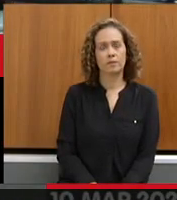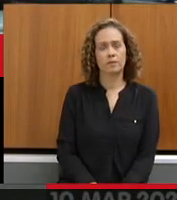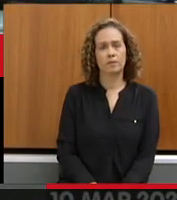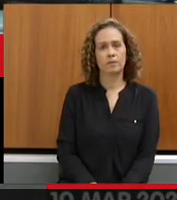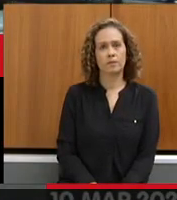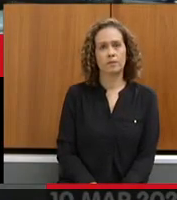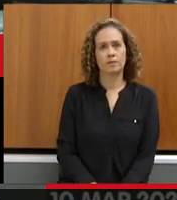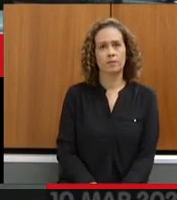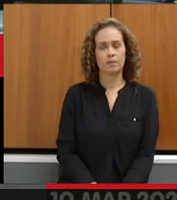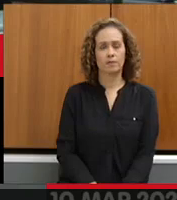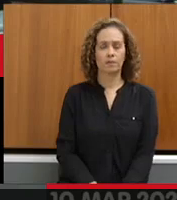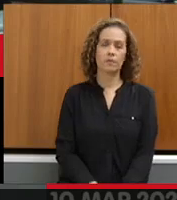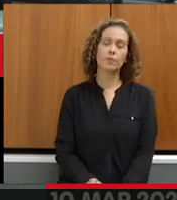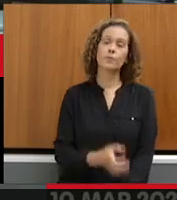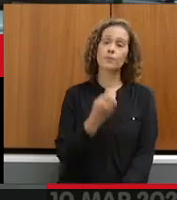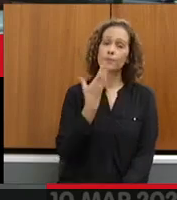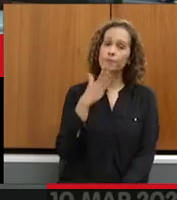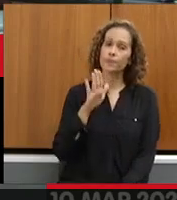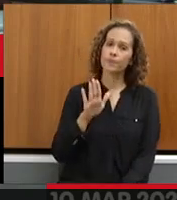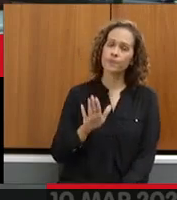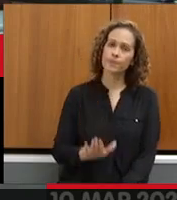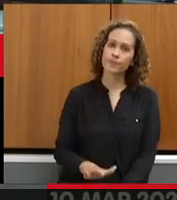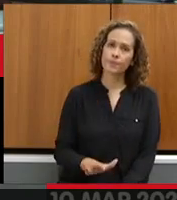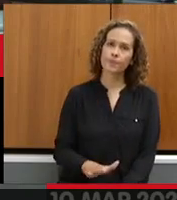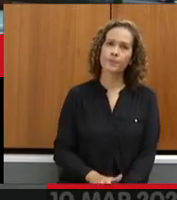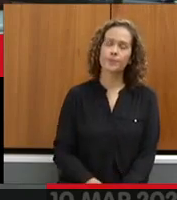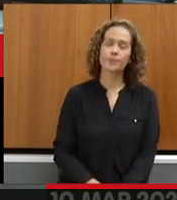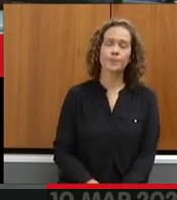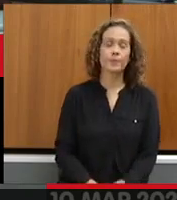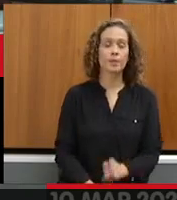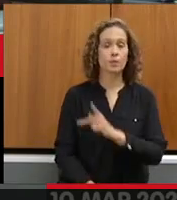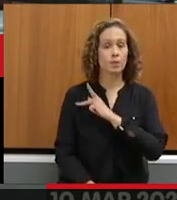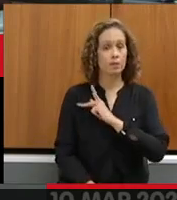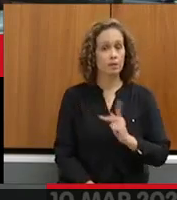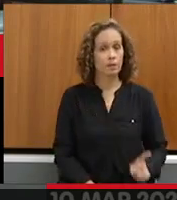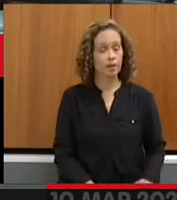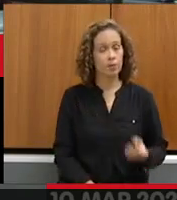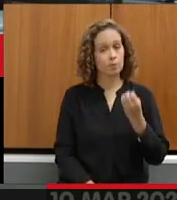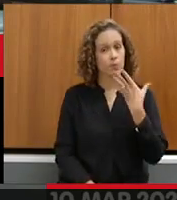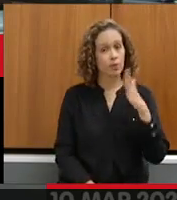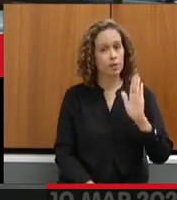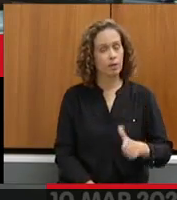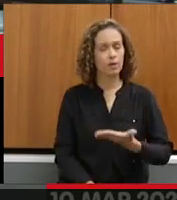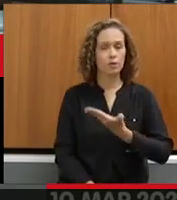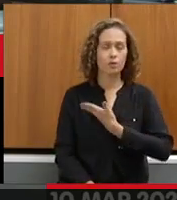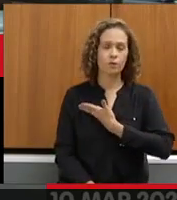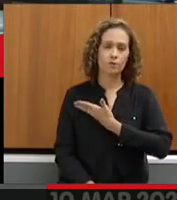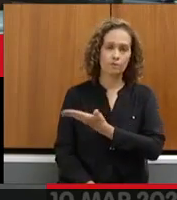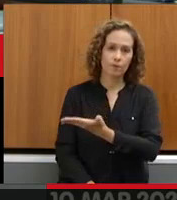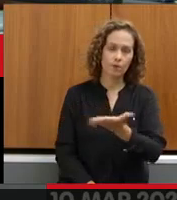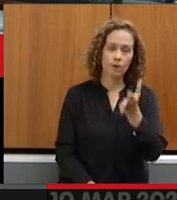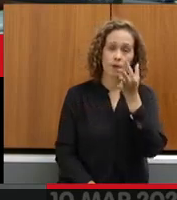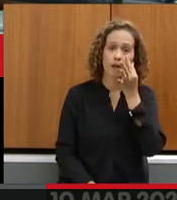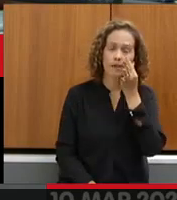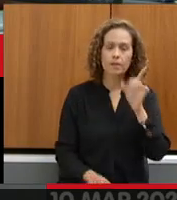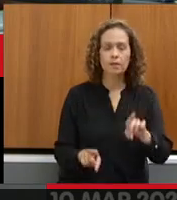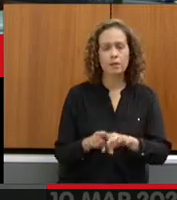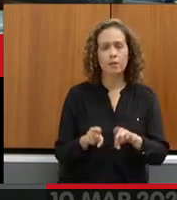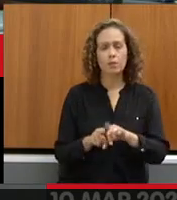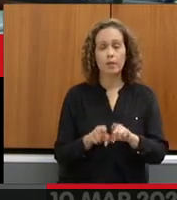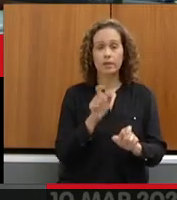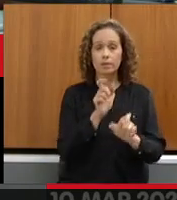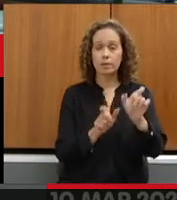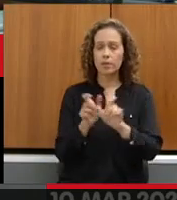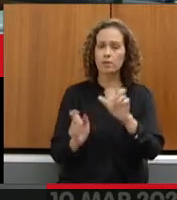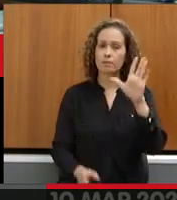Oi boa tarde Presidente Boa tarde os colegas aqui presente a todos que nos acompanham e eu